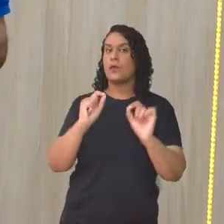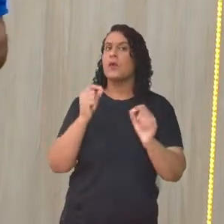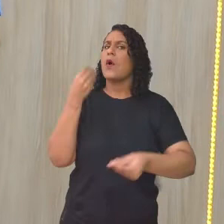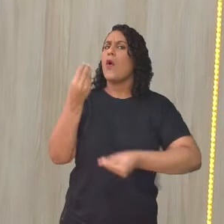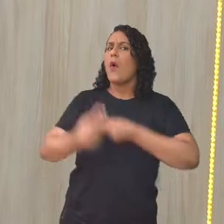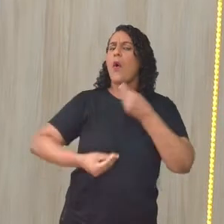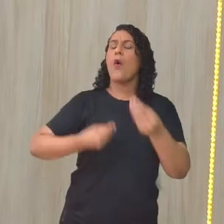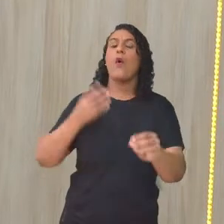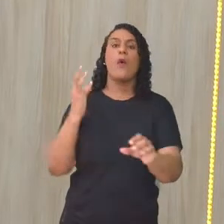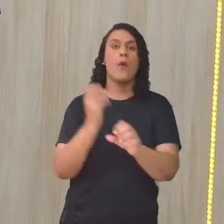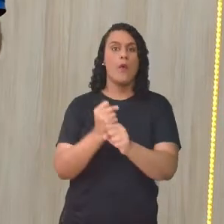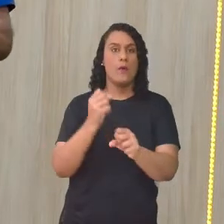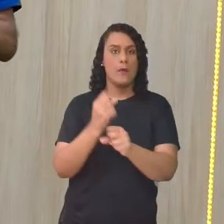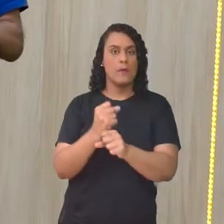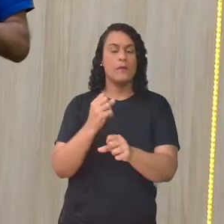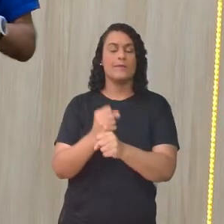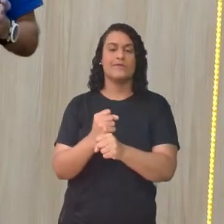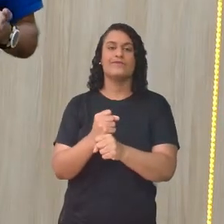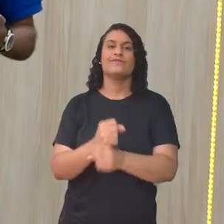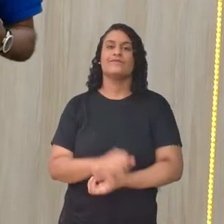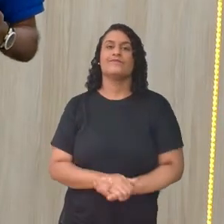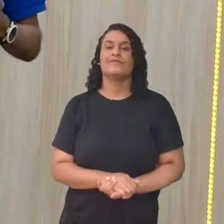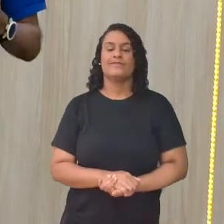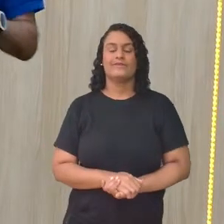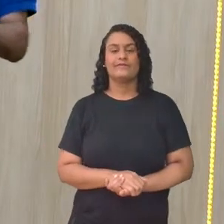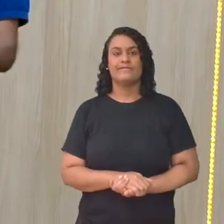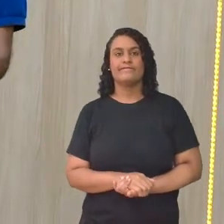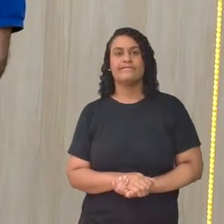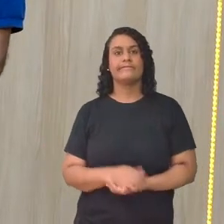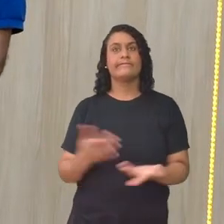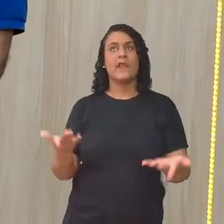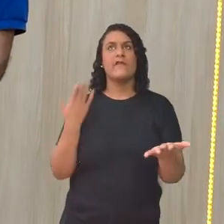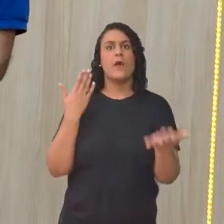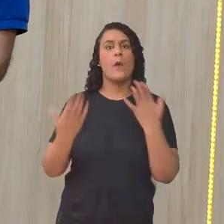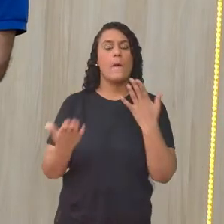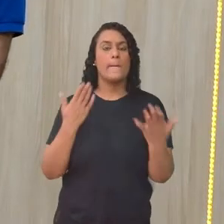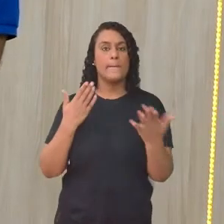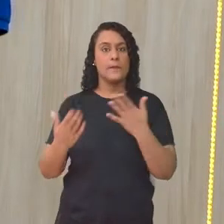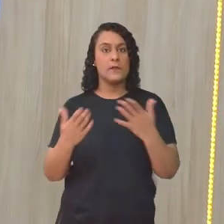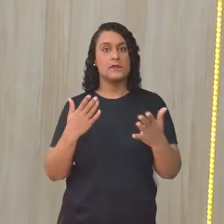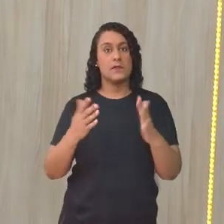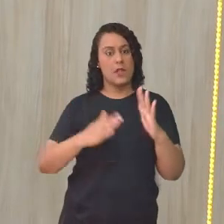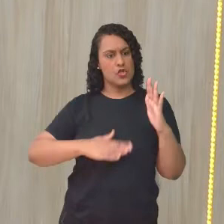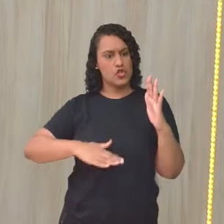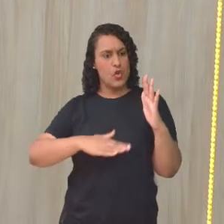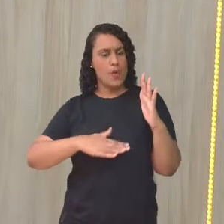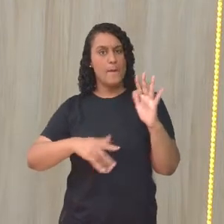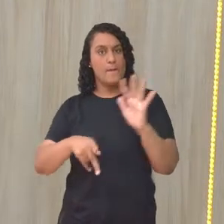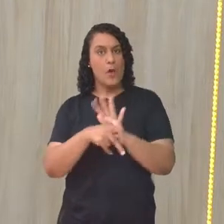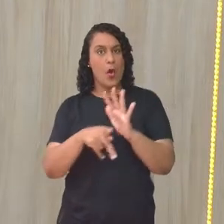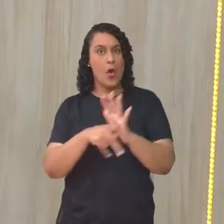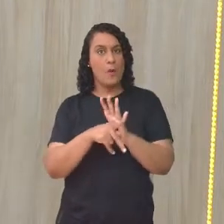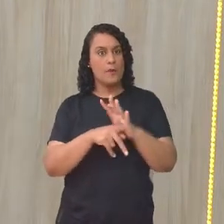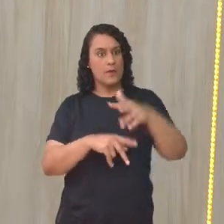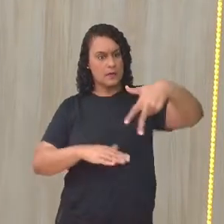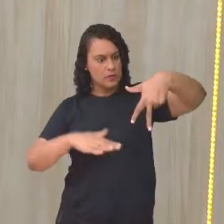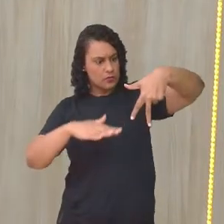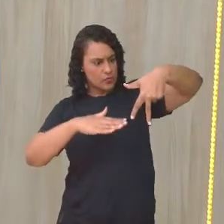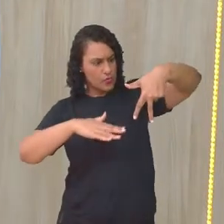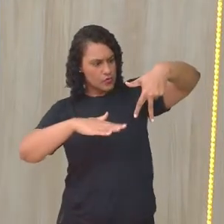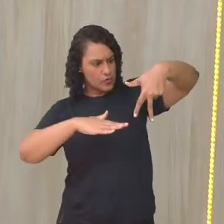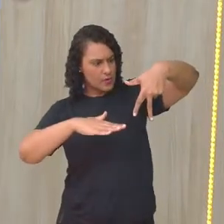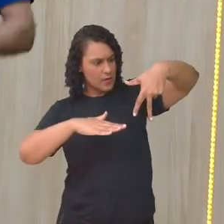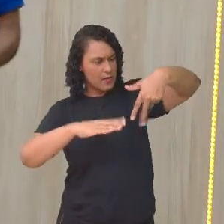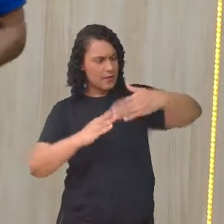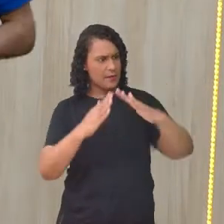Então a gente vai ver aí como é que a gente vai calcular isso aí. E aí ele fez as comparações da sombra dele com a sombra da pirâmide e a altura dele